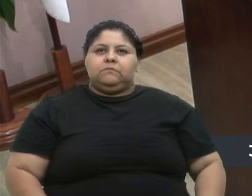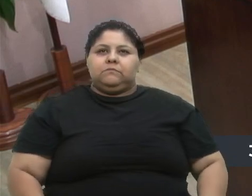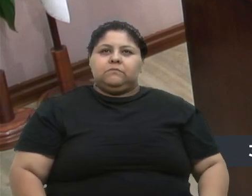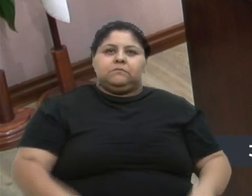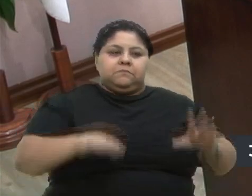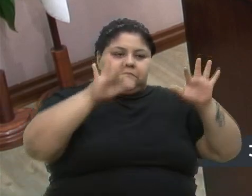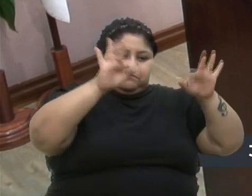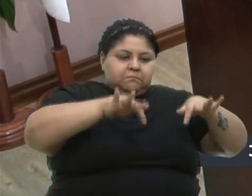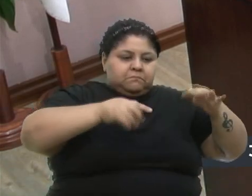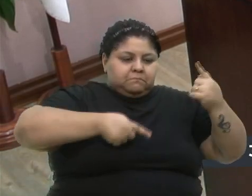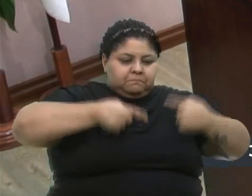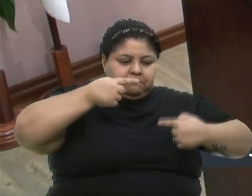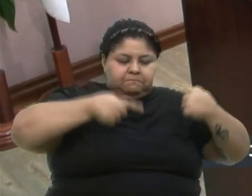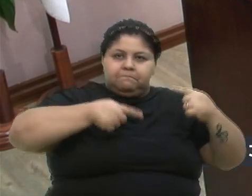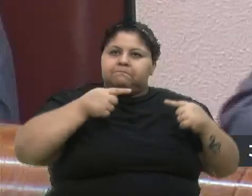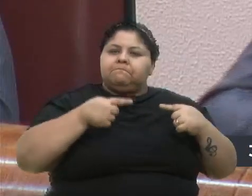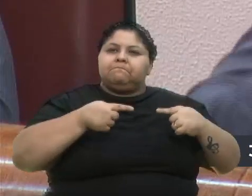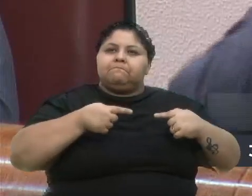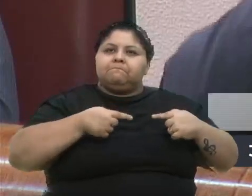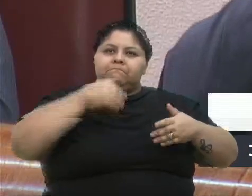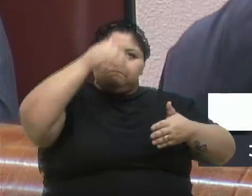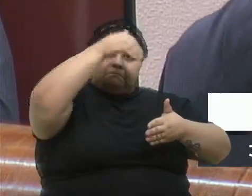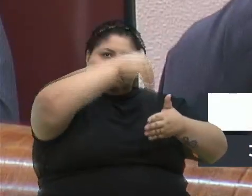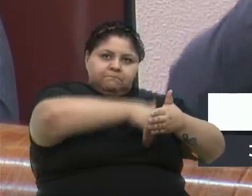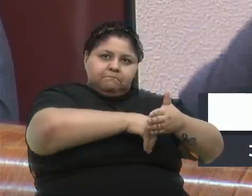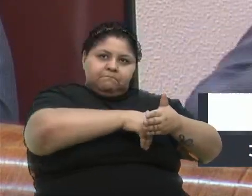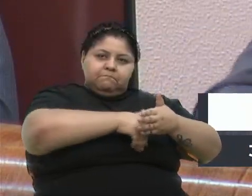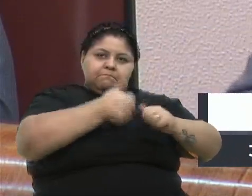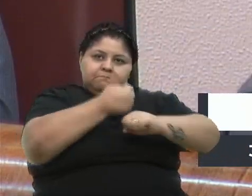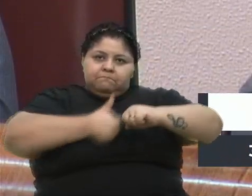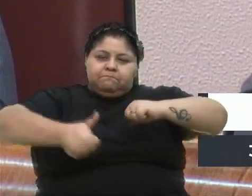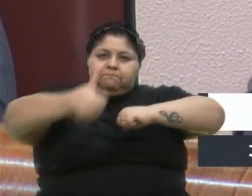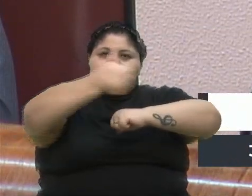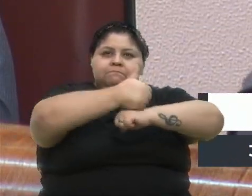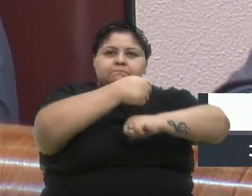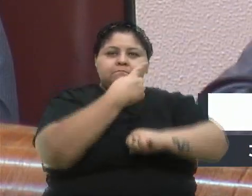Encerrada a discussão, em votação substitutivo 1/2023.